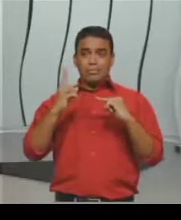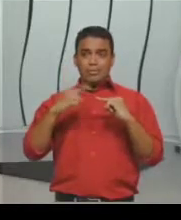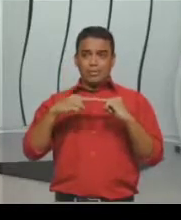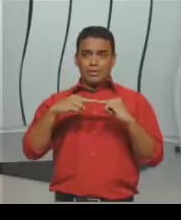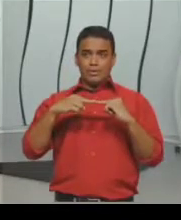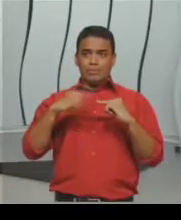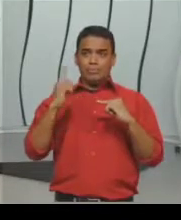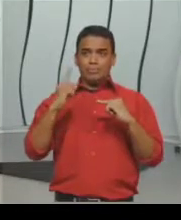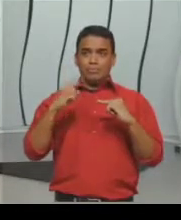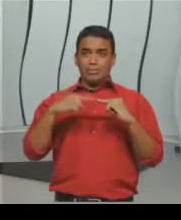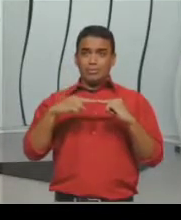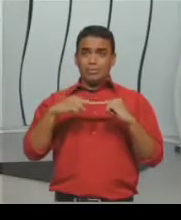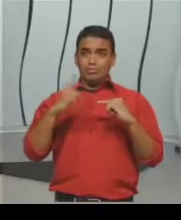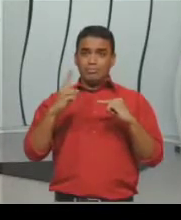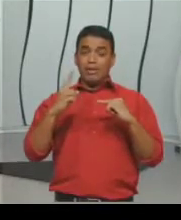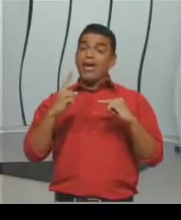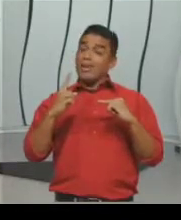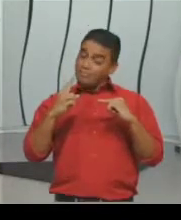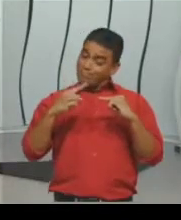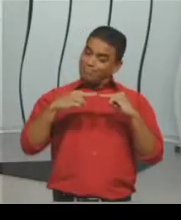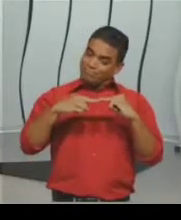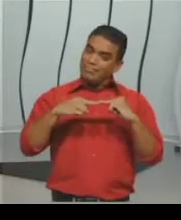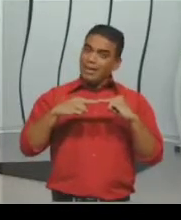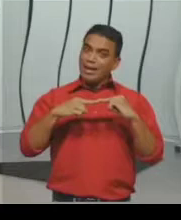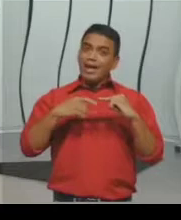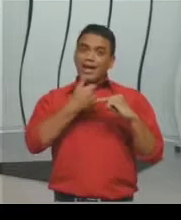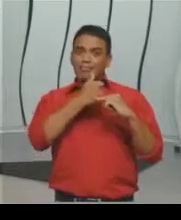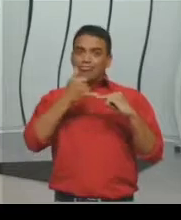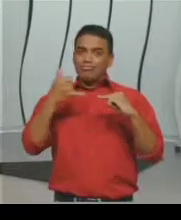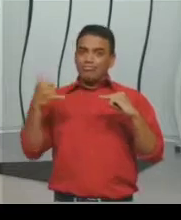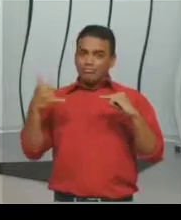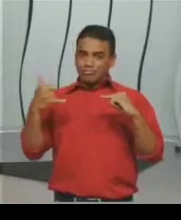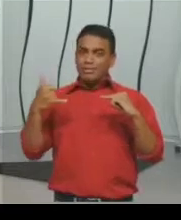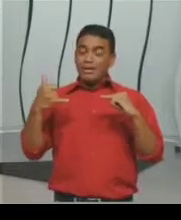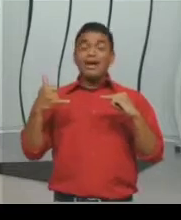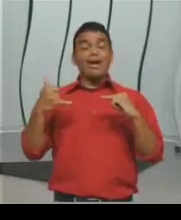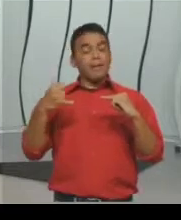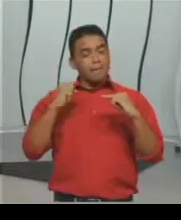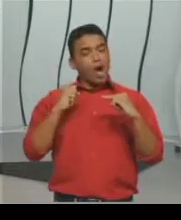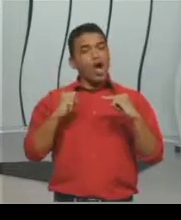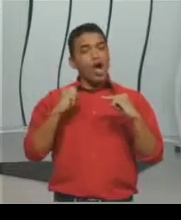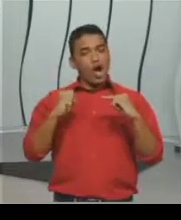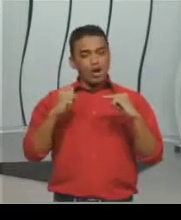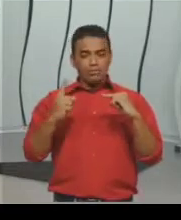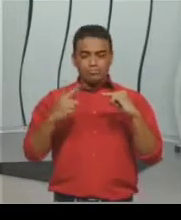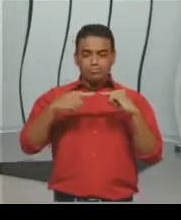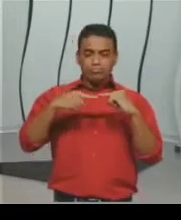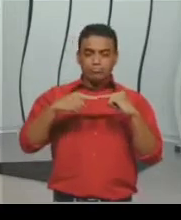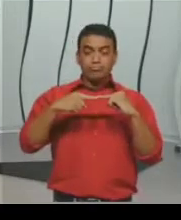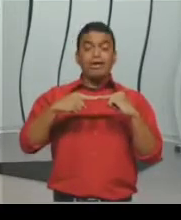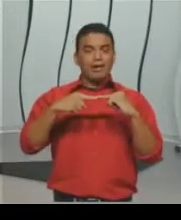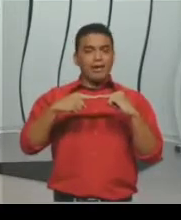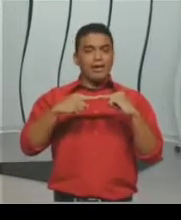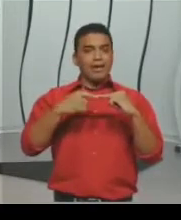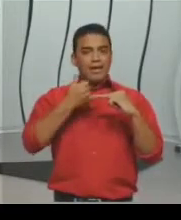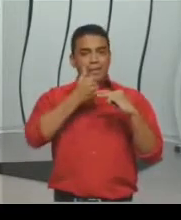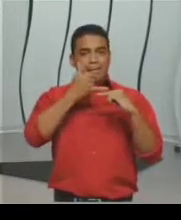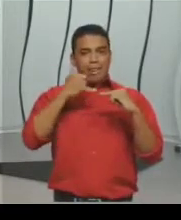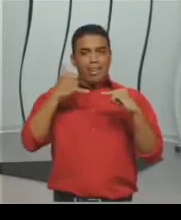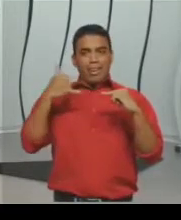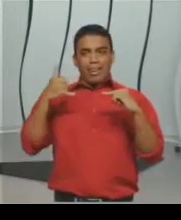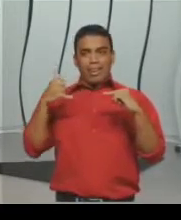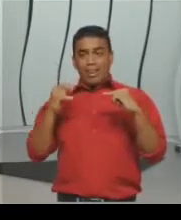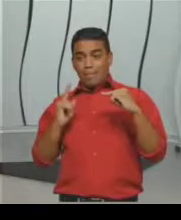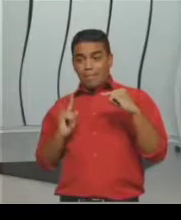essa chave aqui, ó, ela está fechada, ela está permitindo a passagem dos elétrons. Os elétrons vão subir